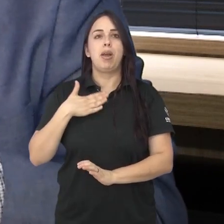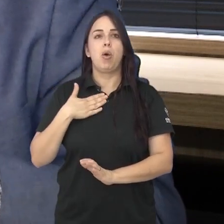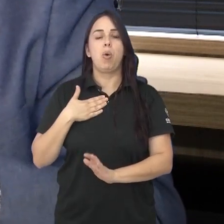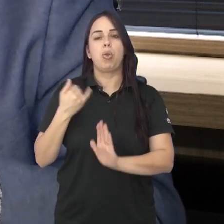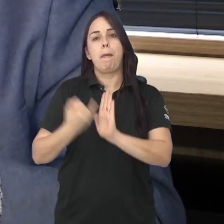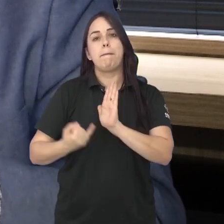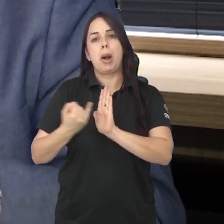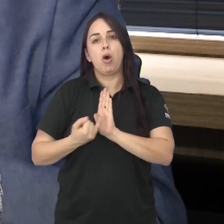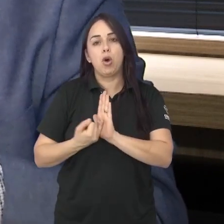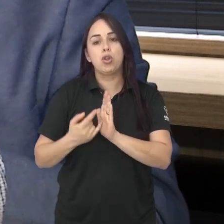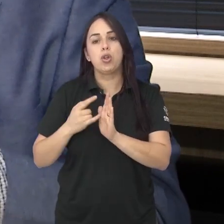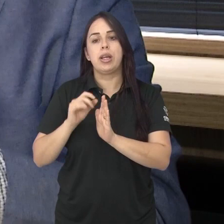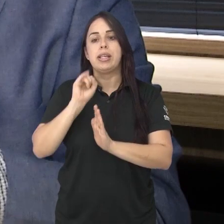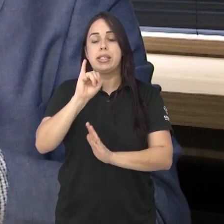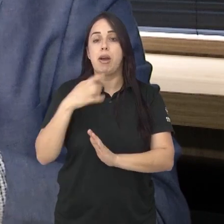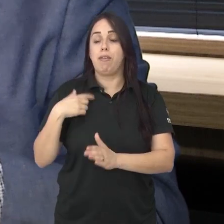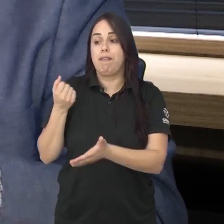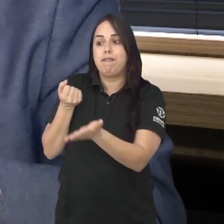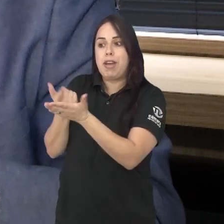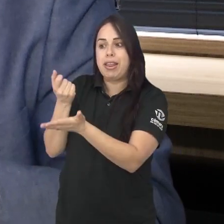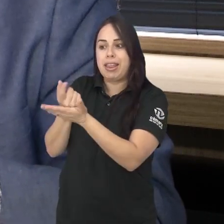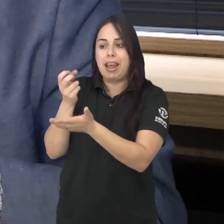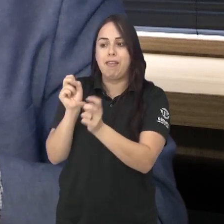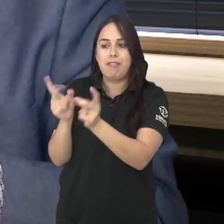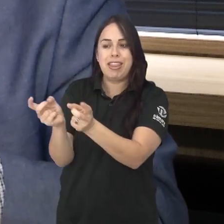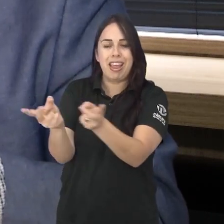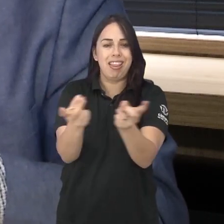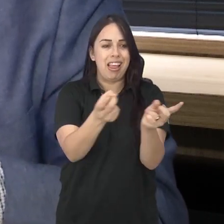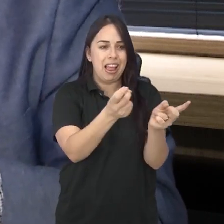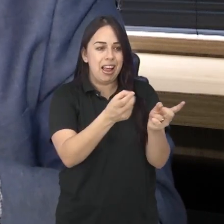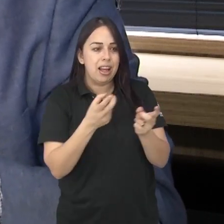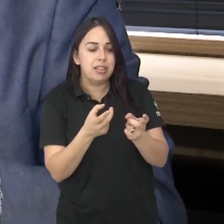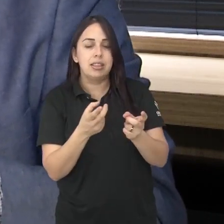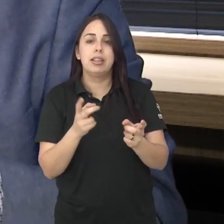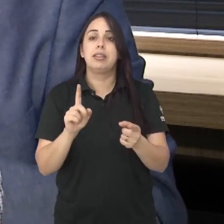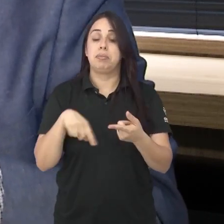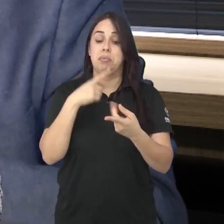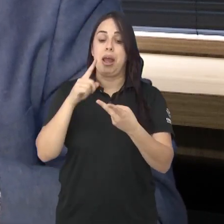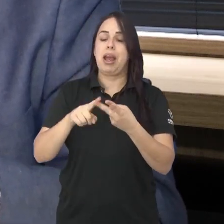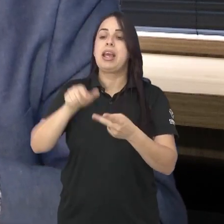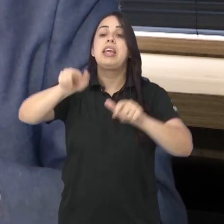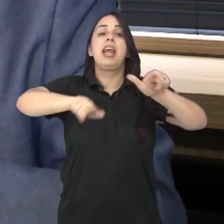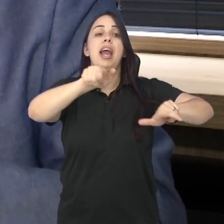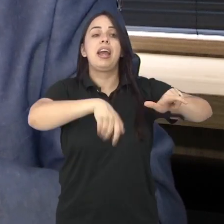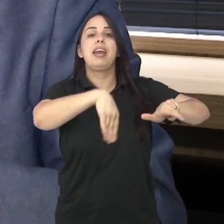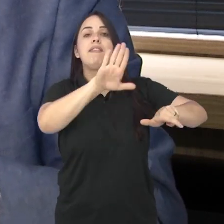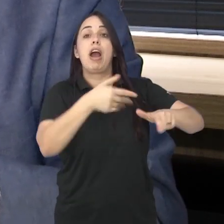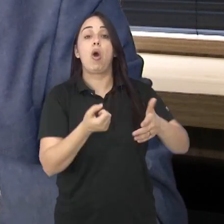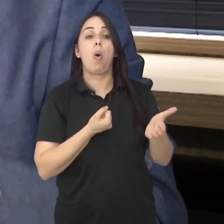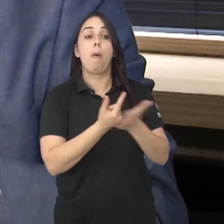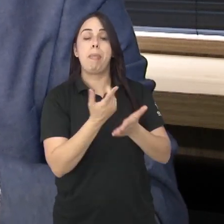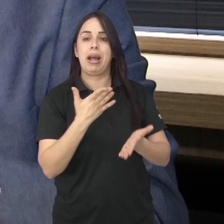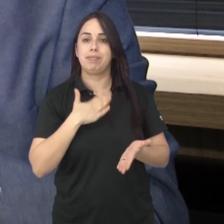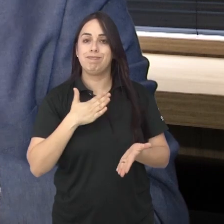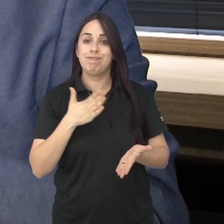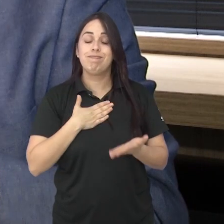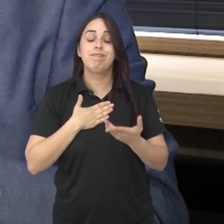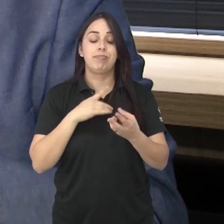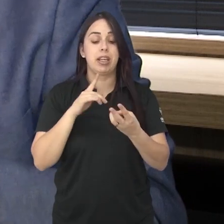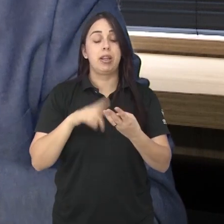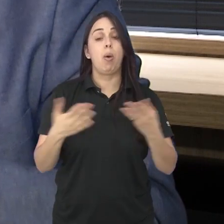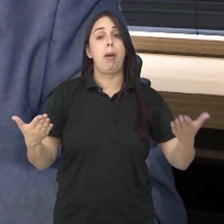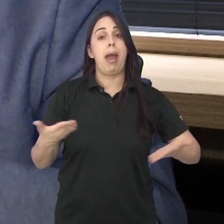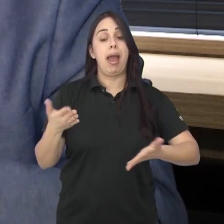minha carga tributária dentro desse ano, se eu vender X? O quanto eu quero vender, entendeu? Para quem eu vou vender? Então, esse tipo